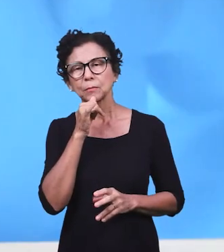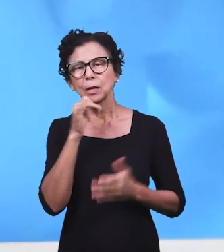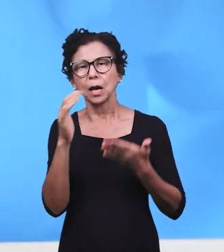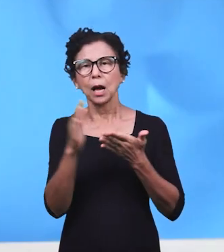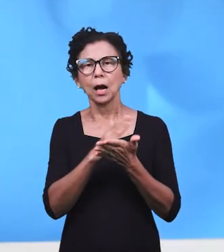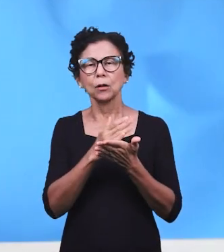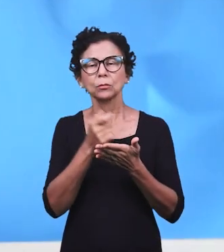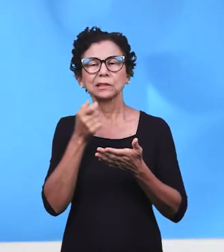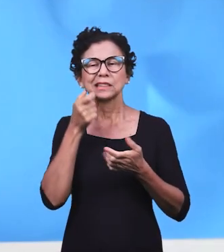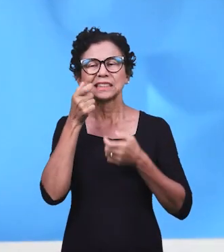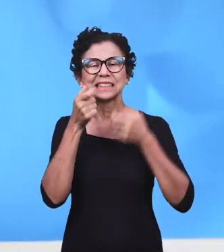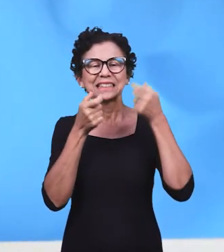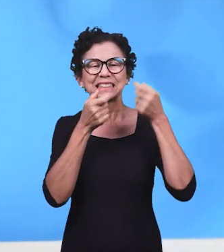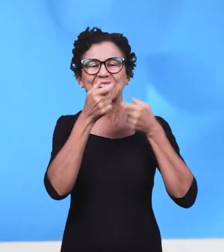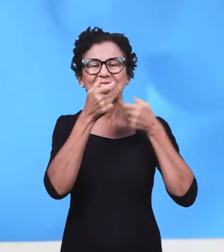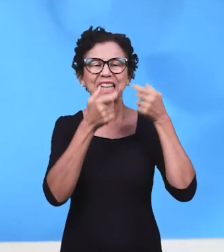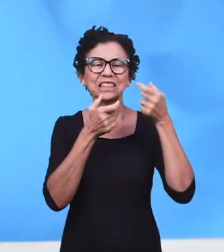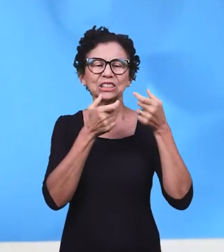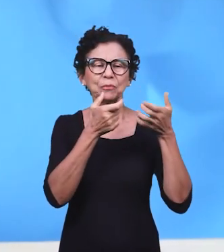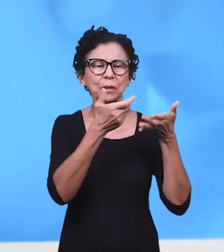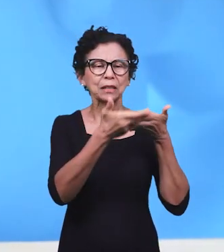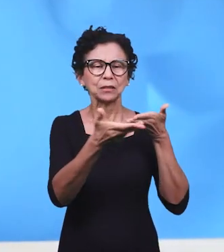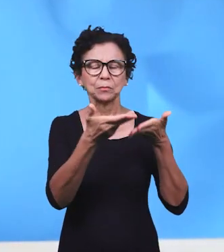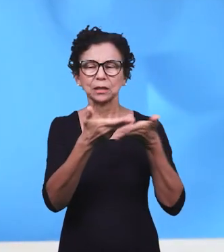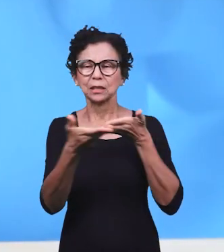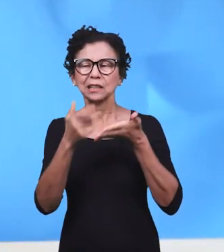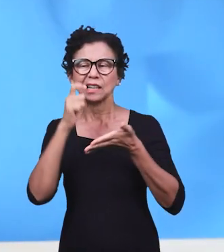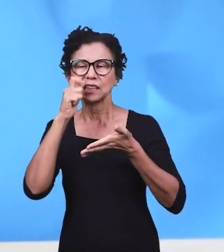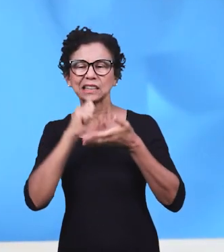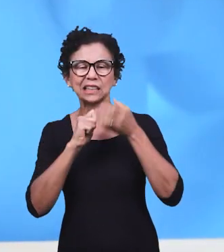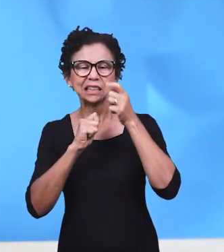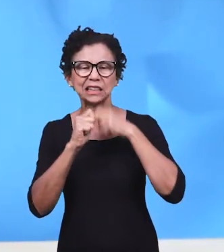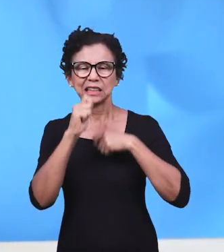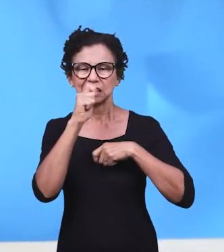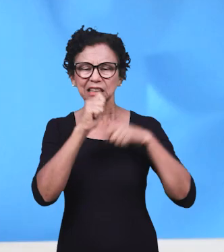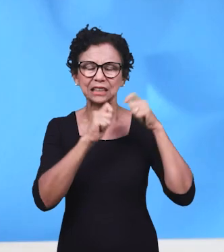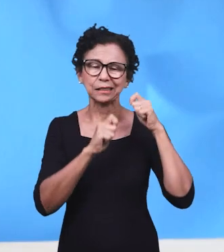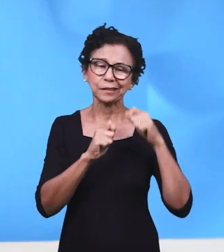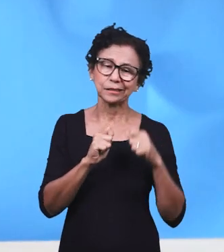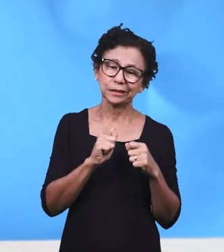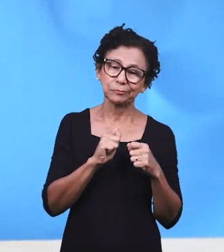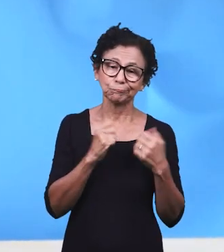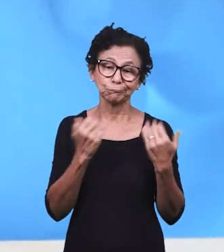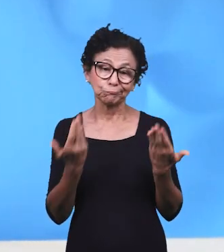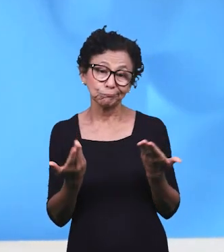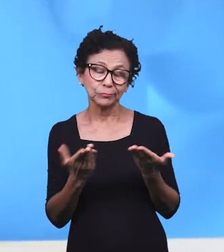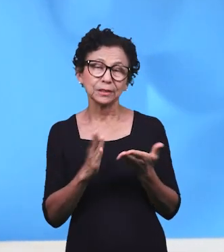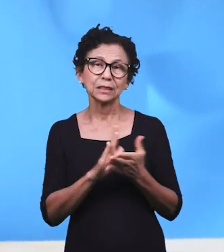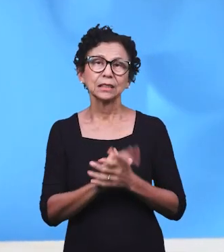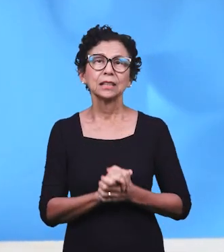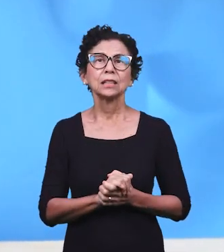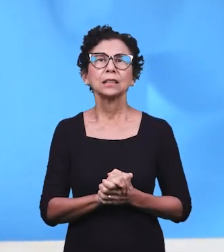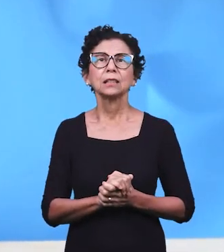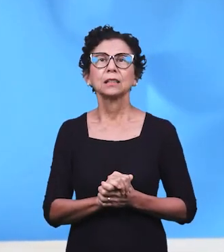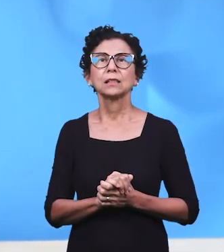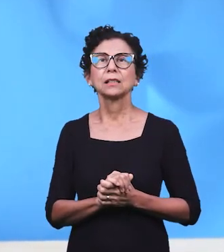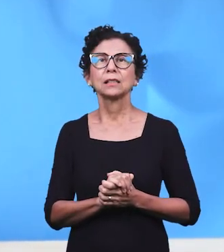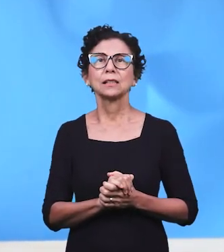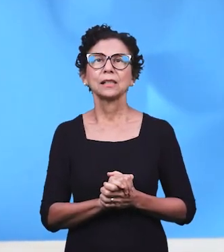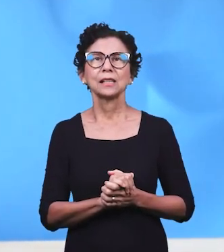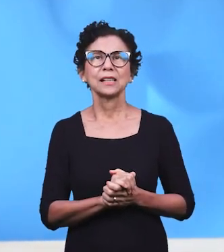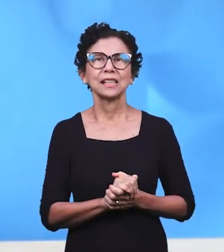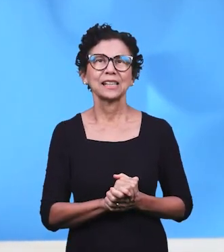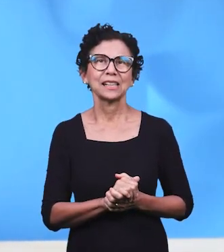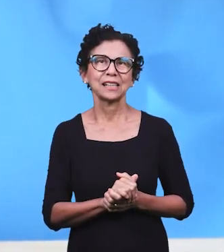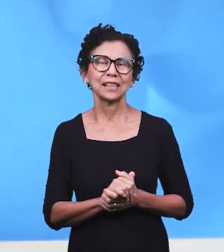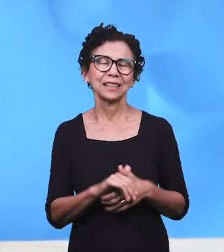processo de não ter salvação, nós precisamos começar a pensar. Hoje em dia nós temos um implante, né? Eu tenho implante,